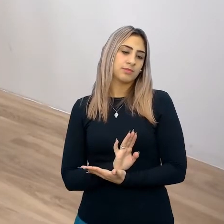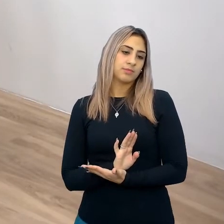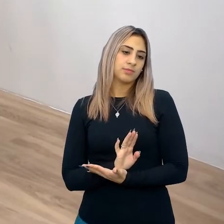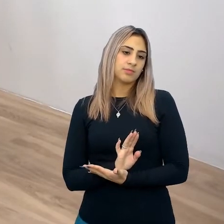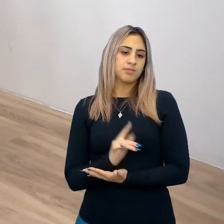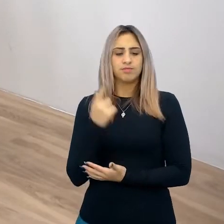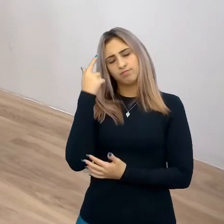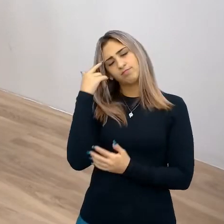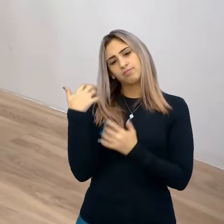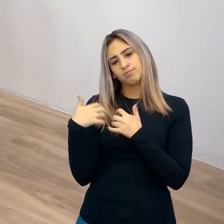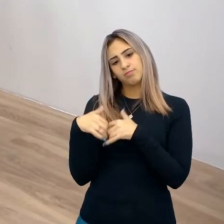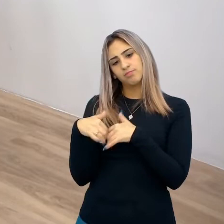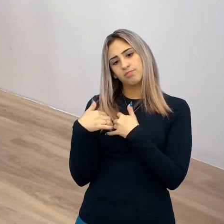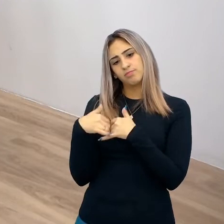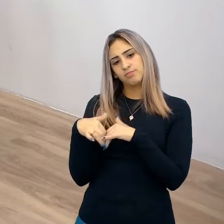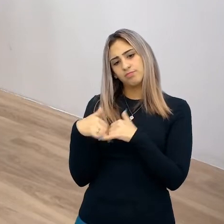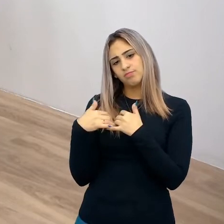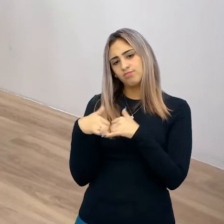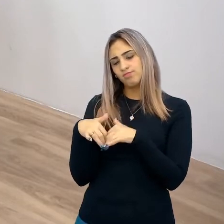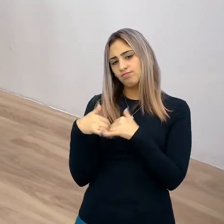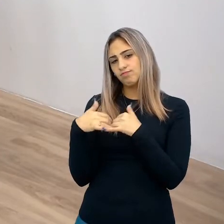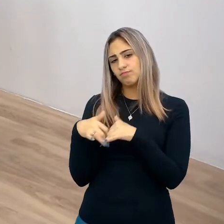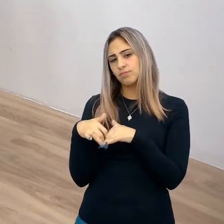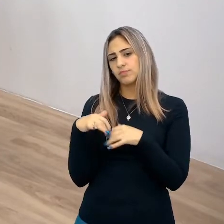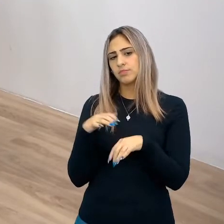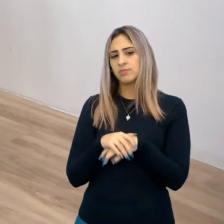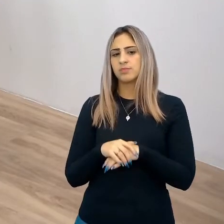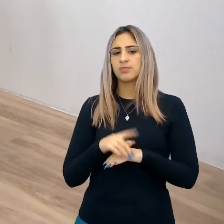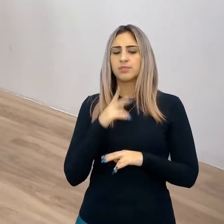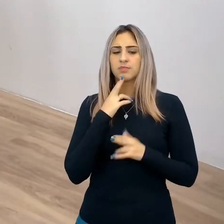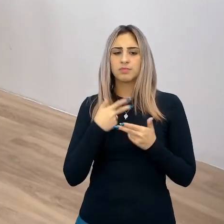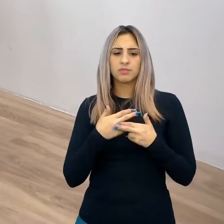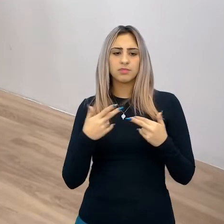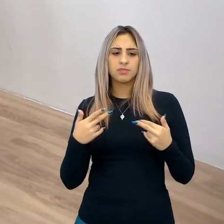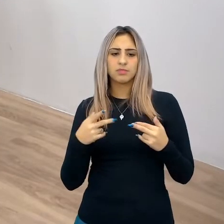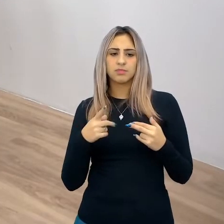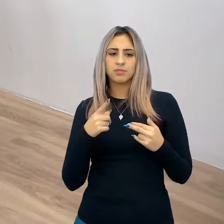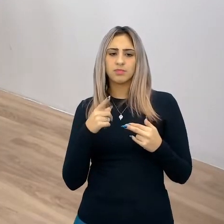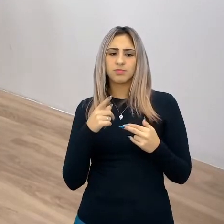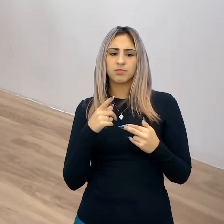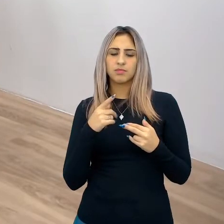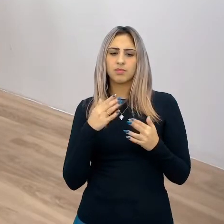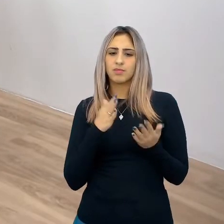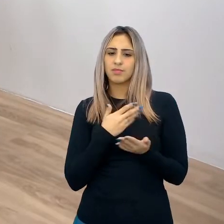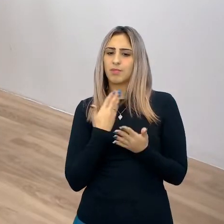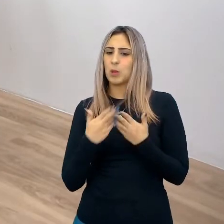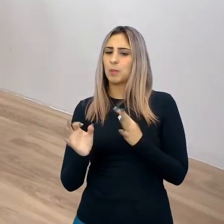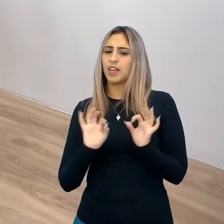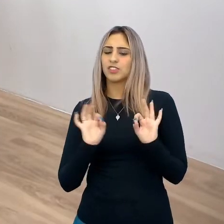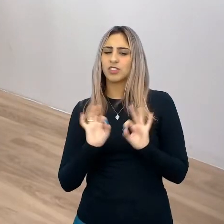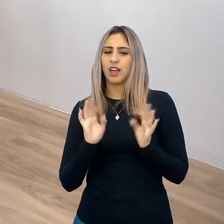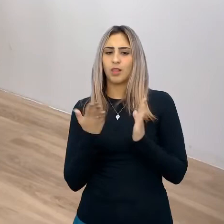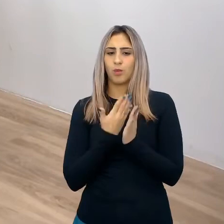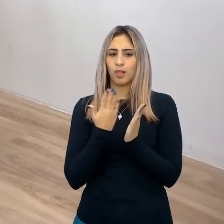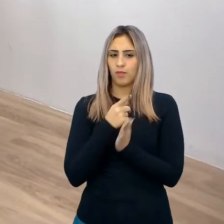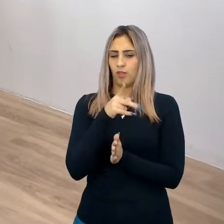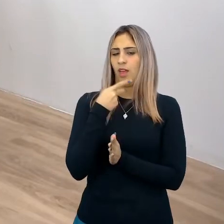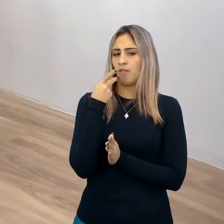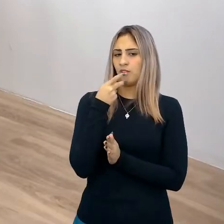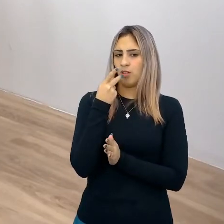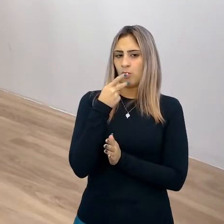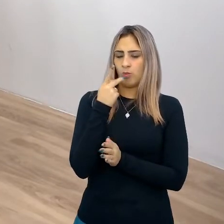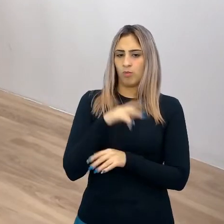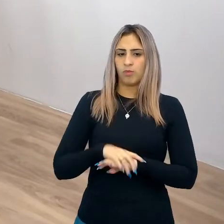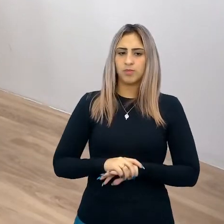ali na lista, o Alto da Compadecida, o Alto da Compadecida também não perde nada, né, para o livro.